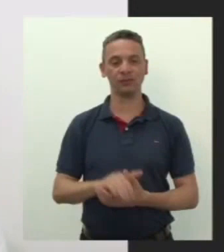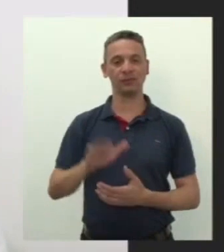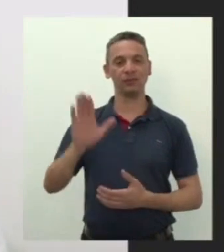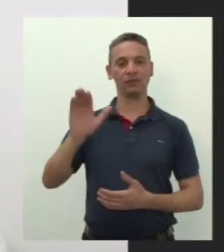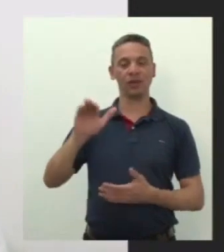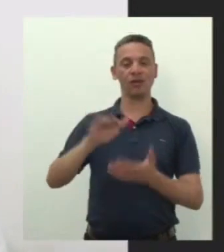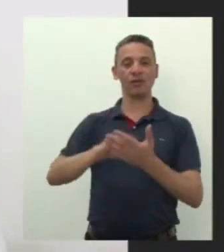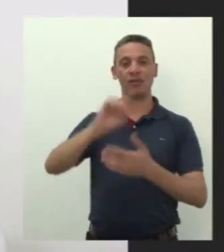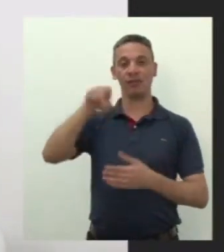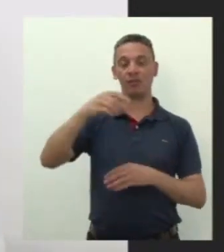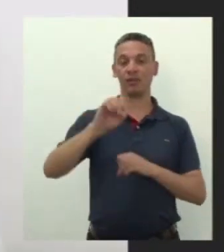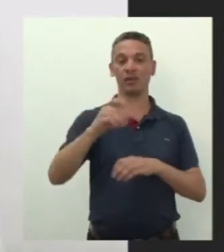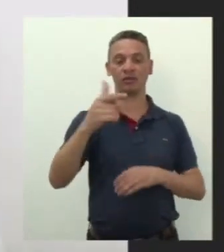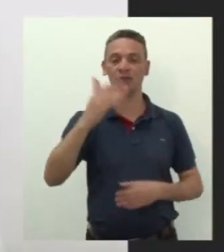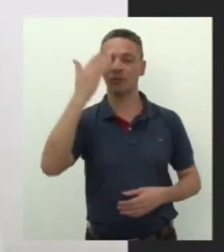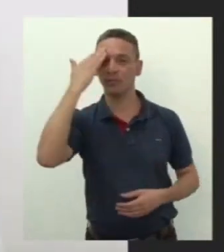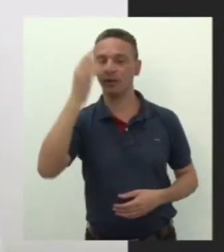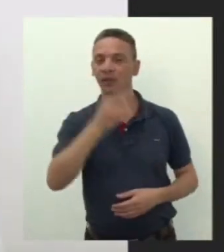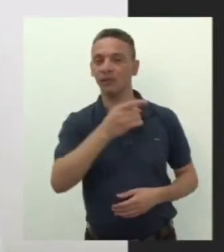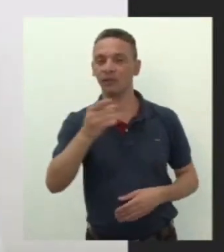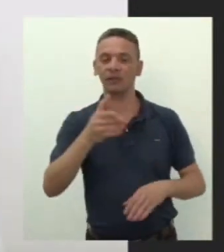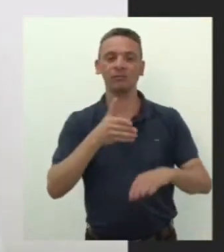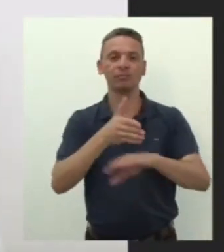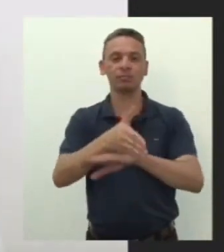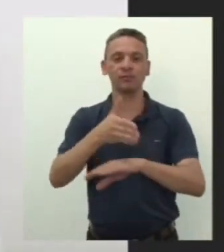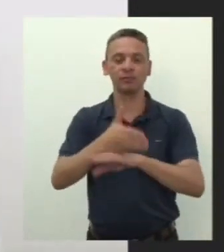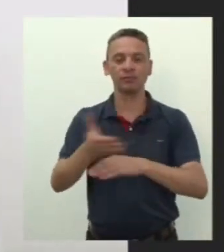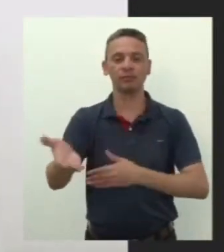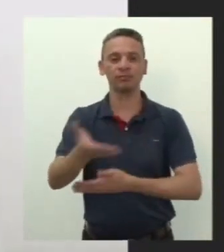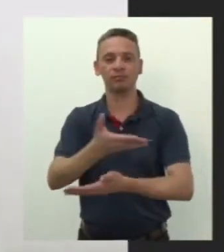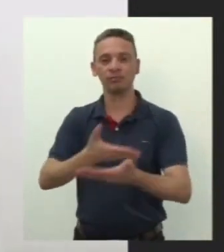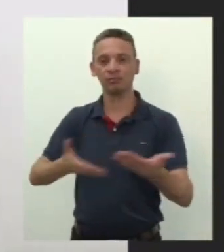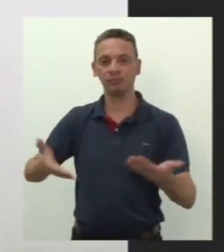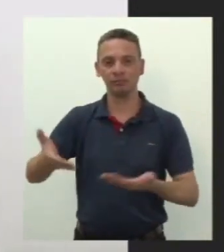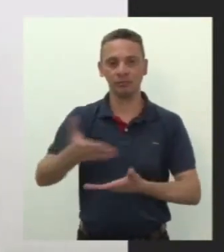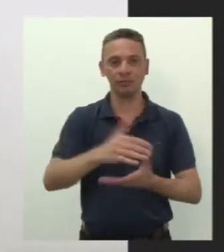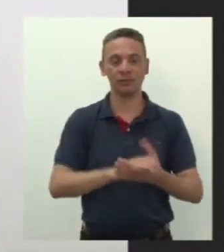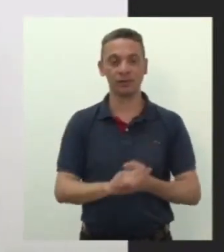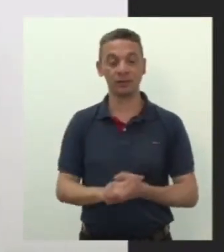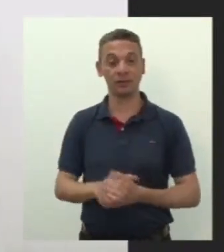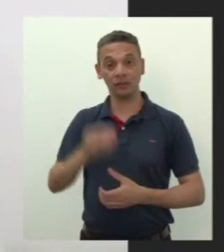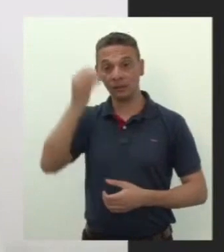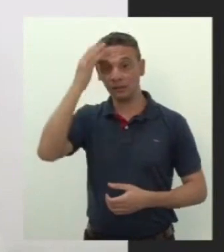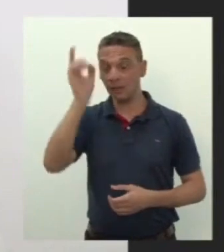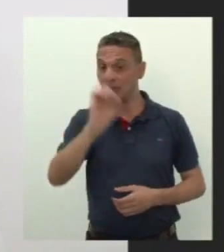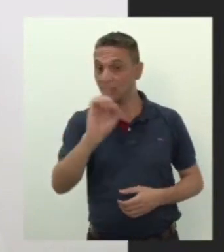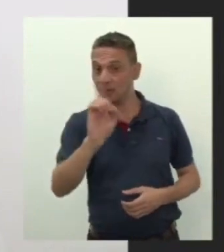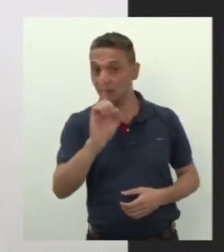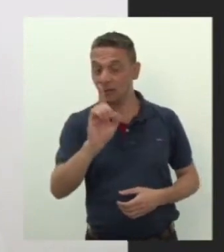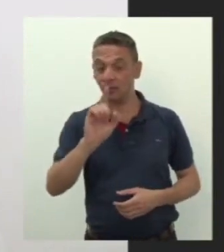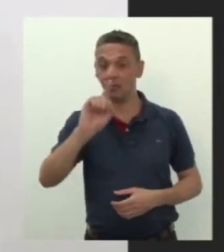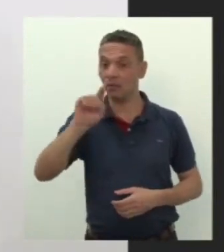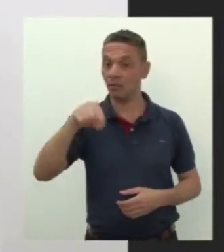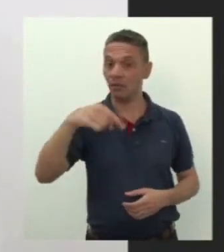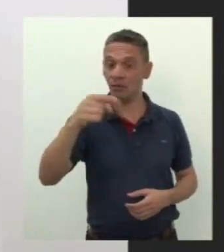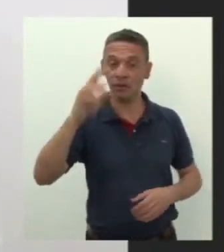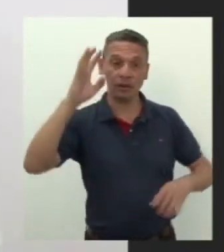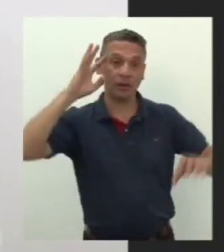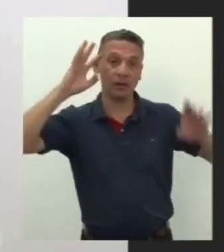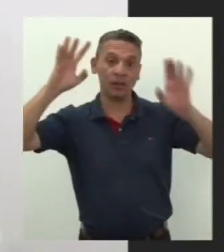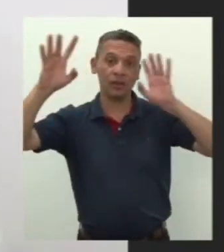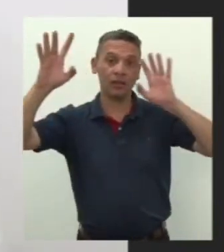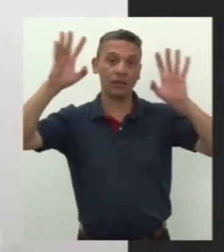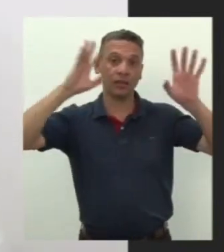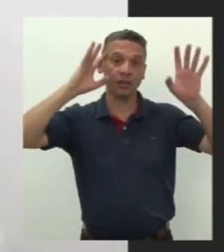próxima, então. Muito obrigada pela colaboração de todos vocês. E não esqueçam da nossa reflexão do